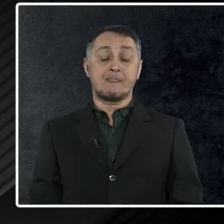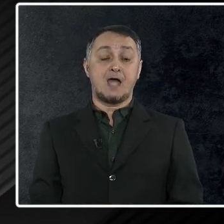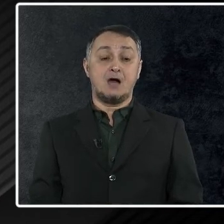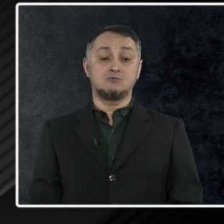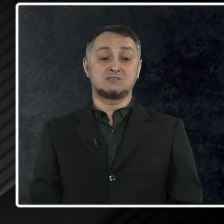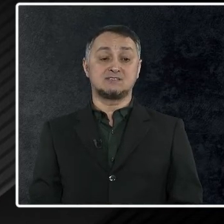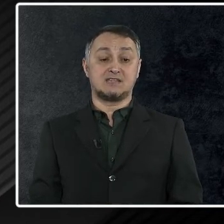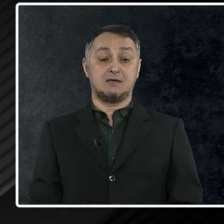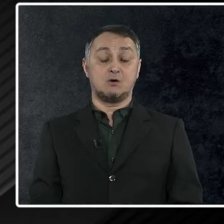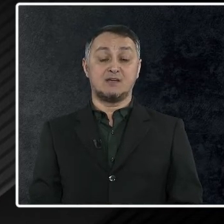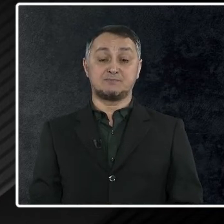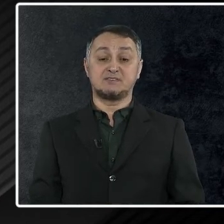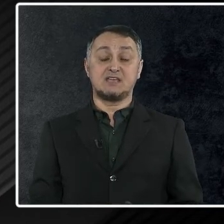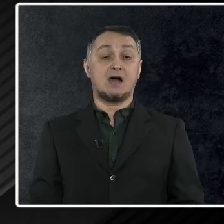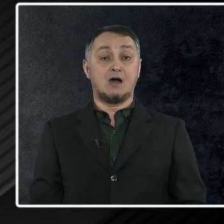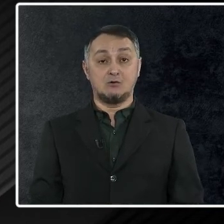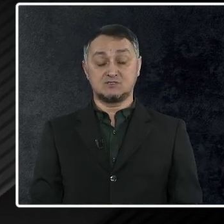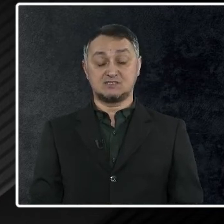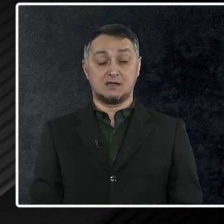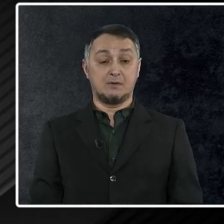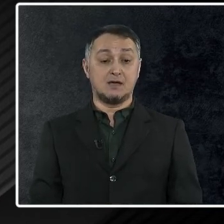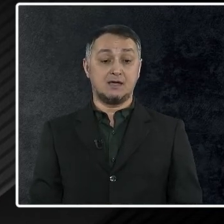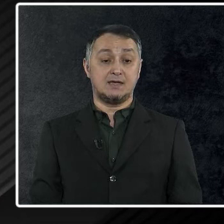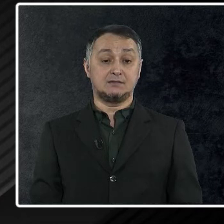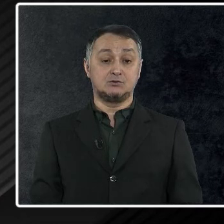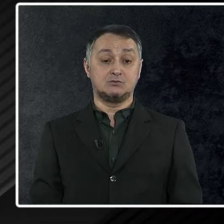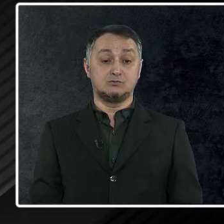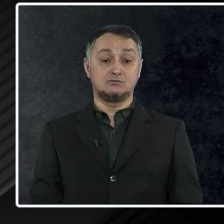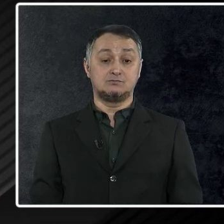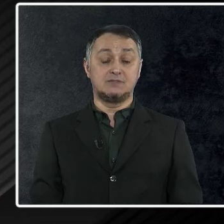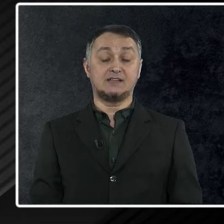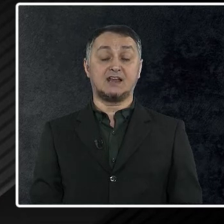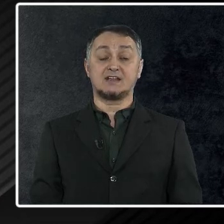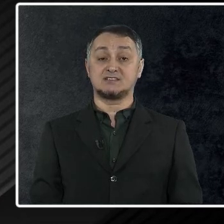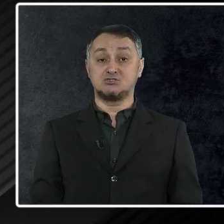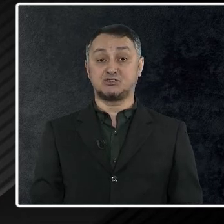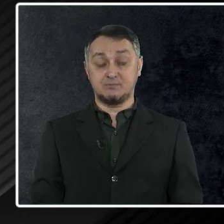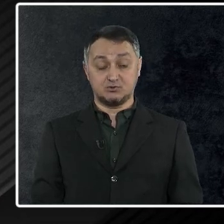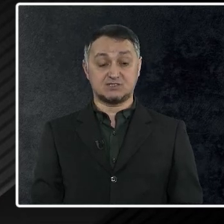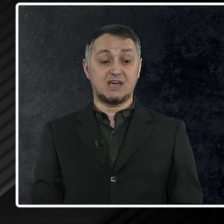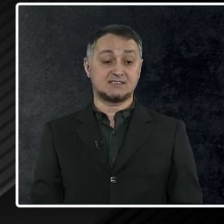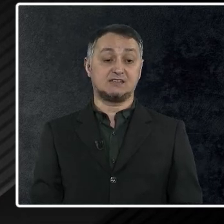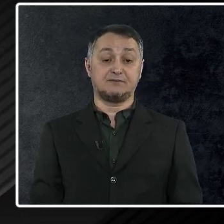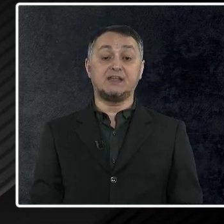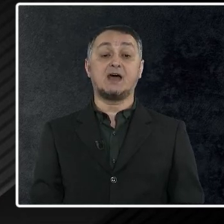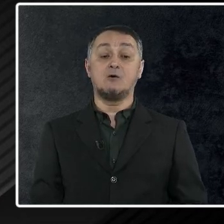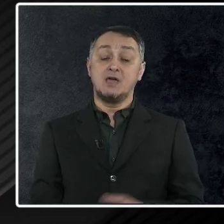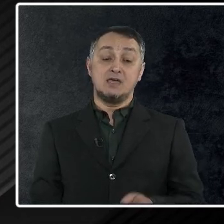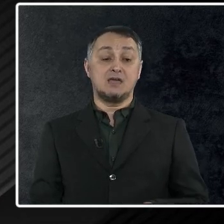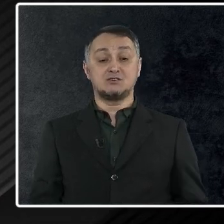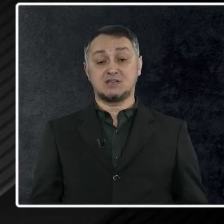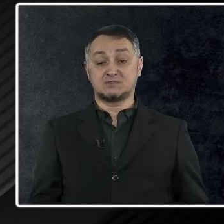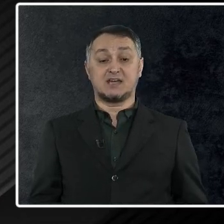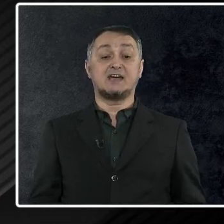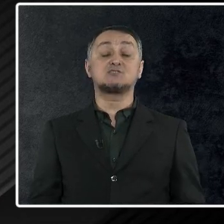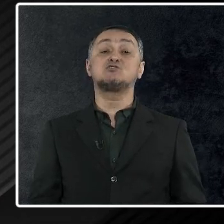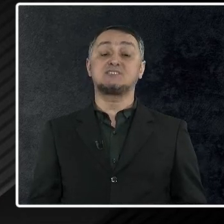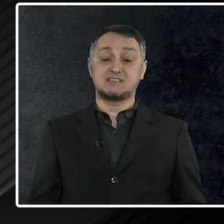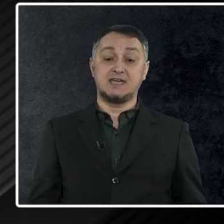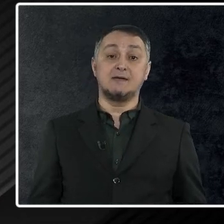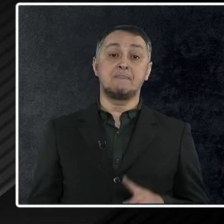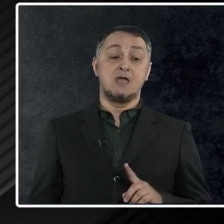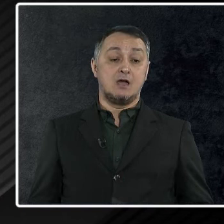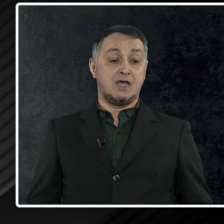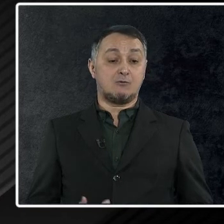aí a um sistema, o SPCA, a um sistema da declaração de tributos da Receita Federal. E aí nós temos cadastro